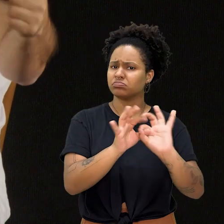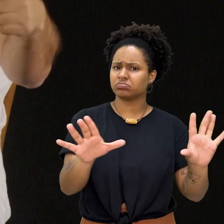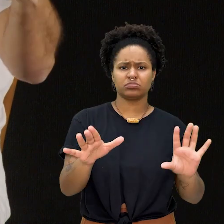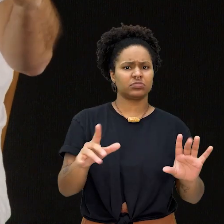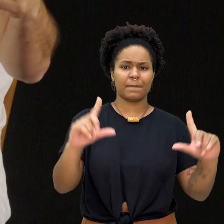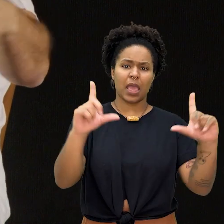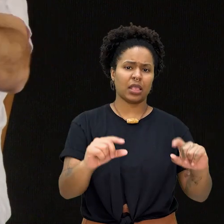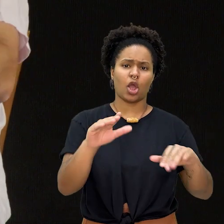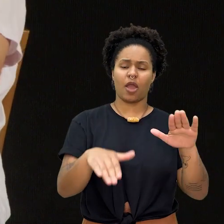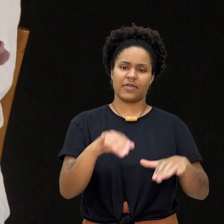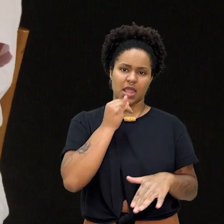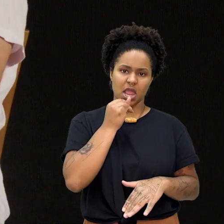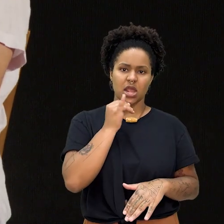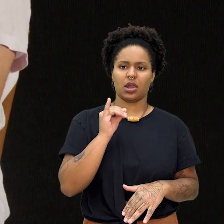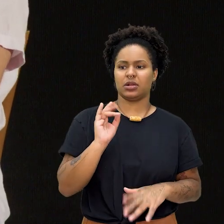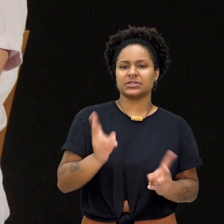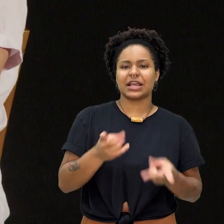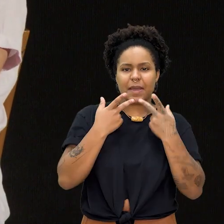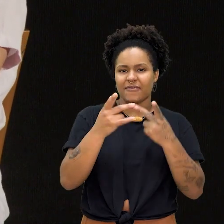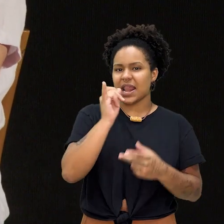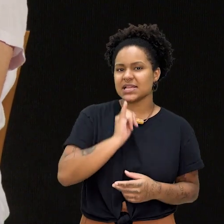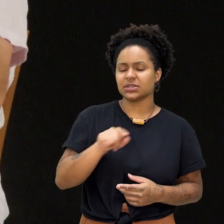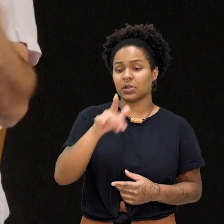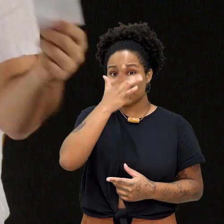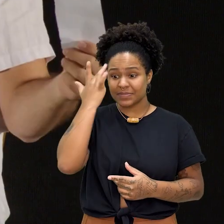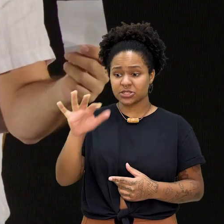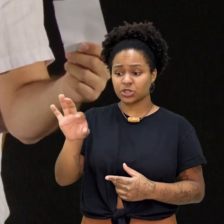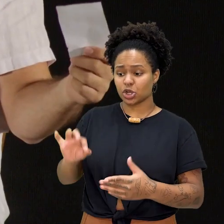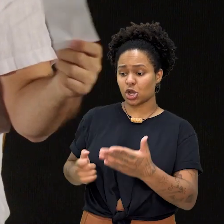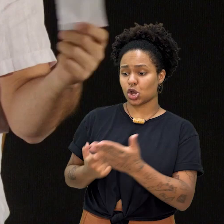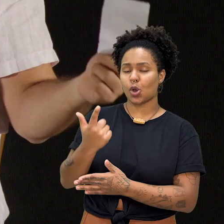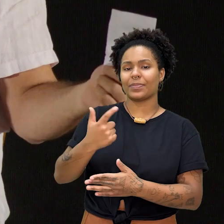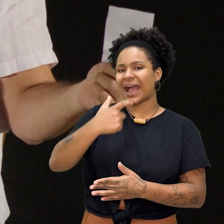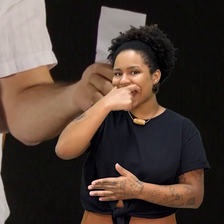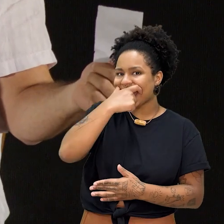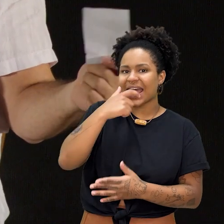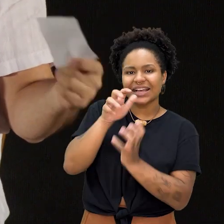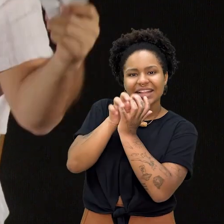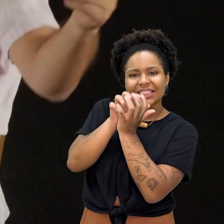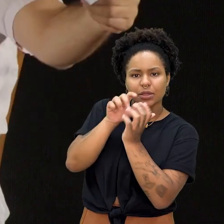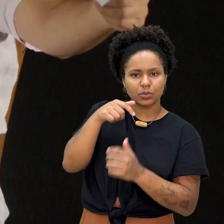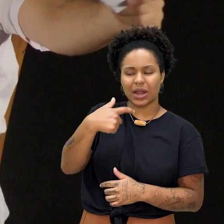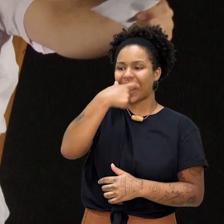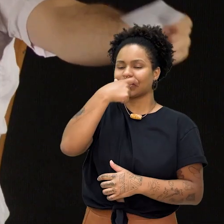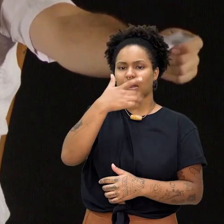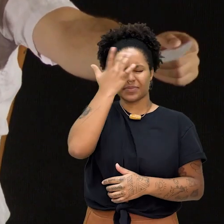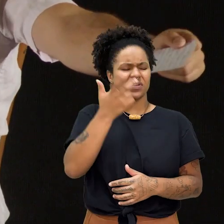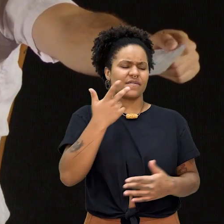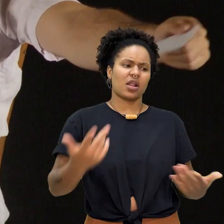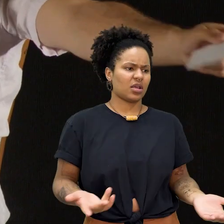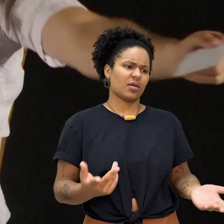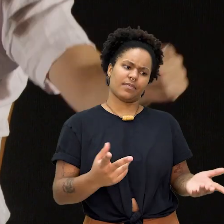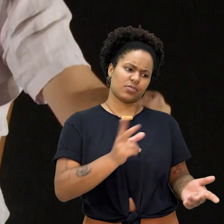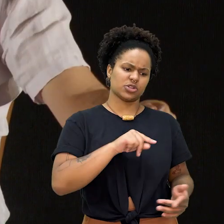nível muito menor. Por exemplo, é sempre citado esse exemplo, né, a pessoa que escolheu comprar uma dentadura. Aí a pessoa chega lá e fala